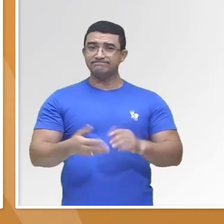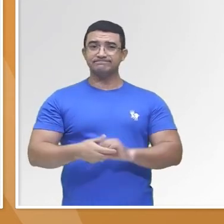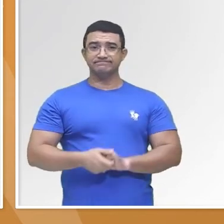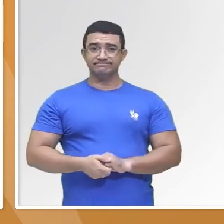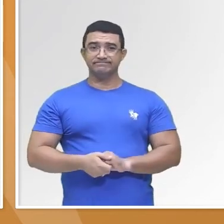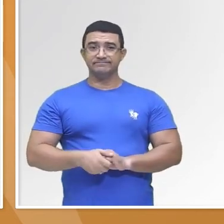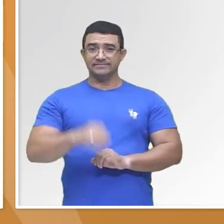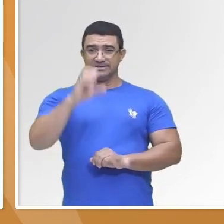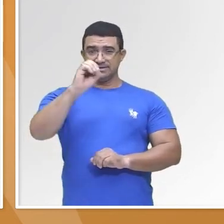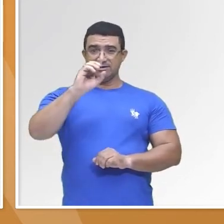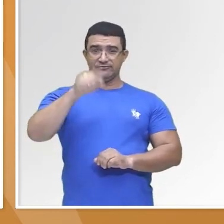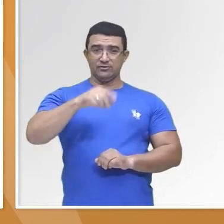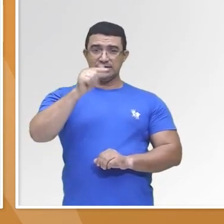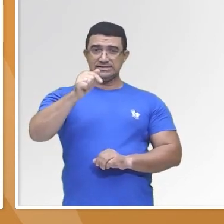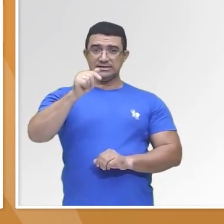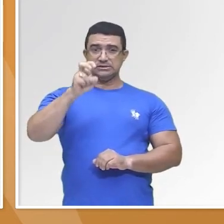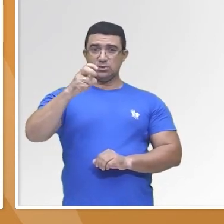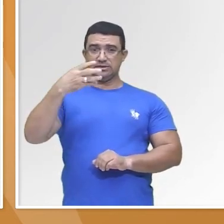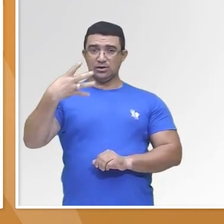com